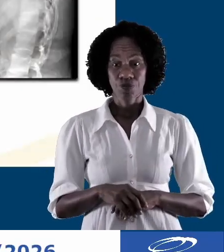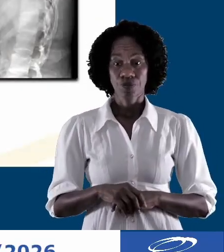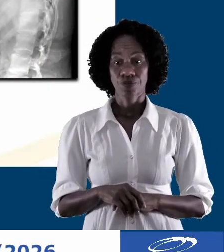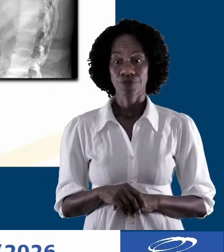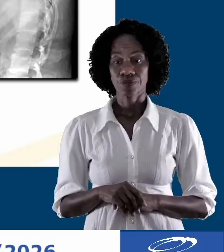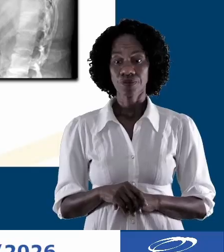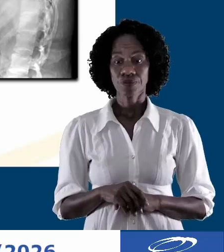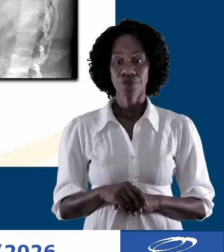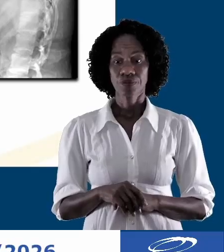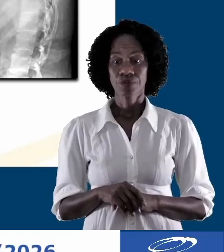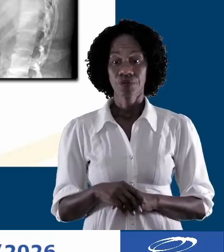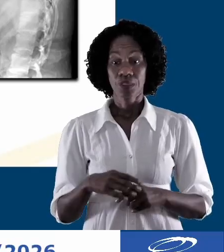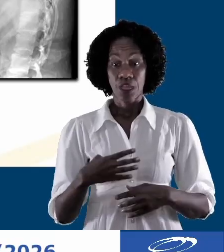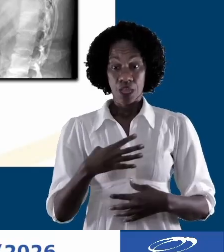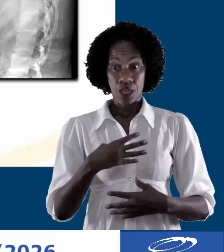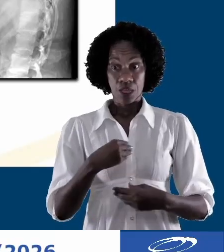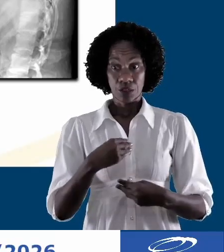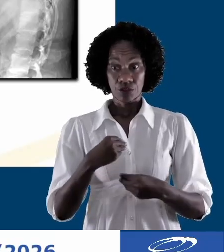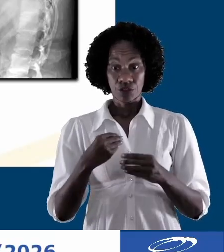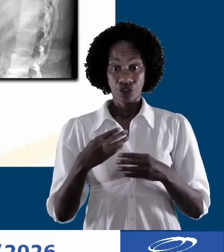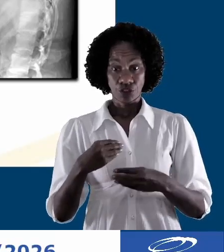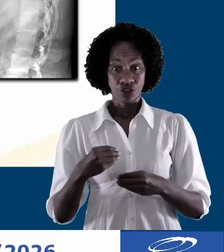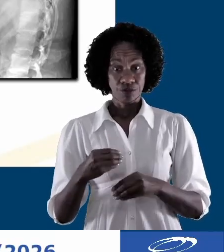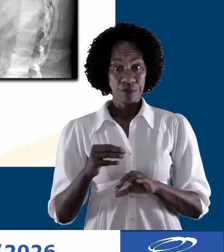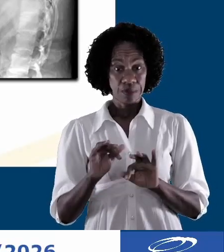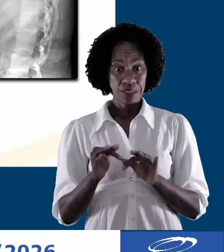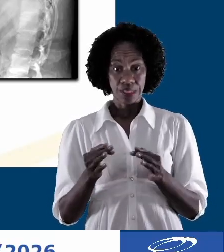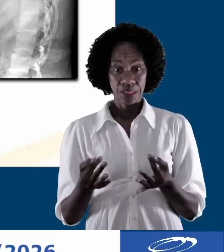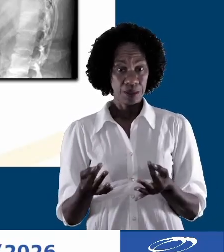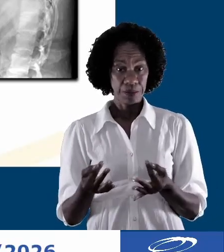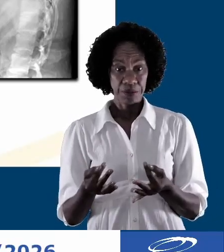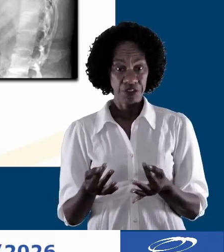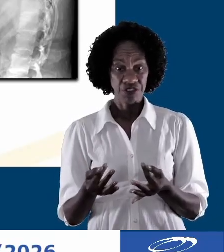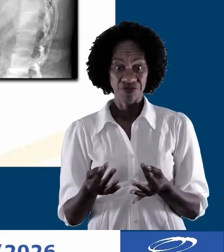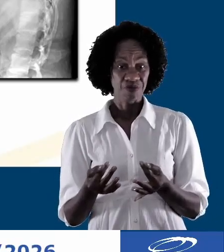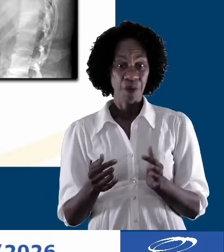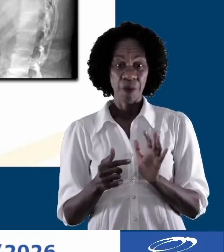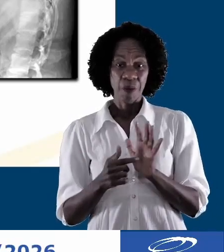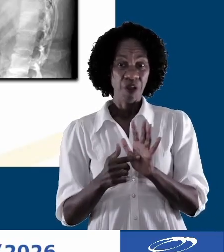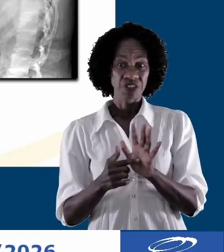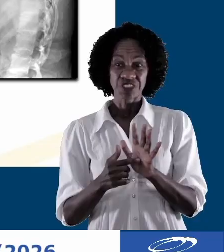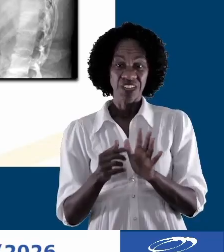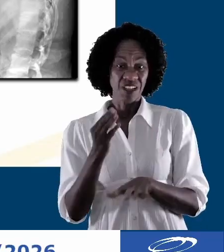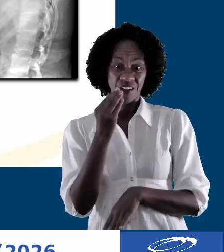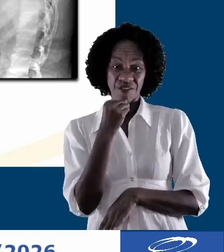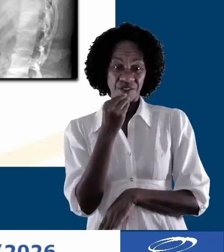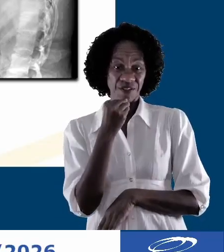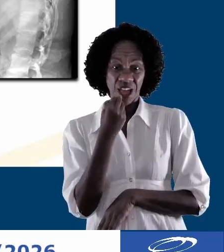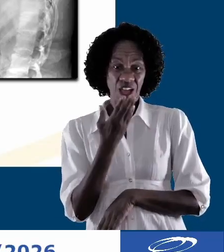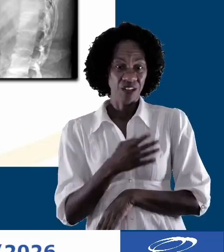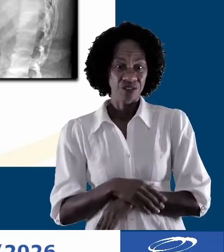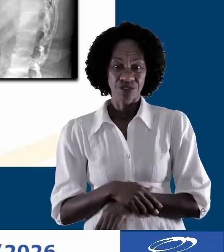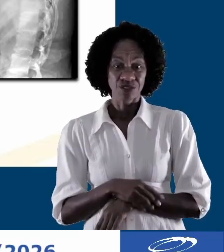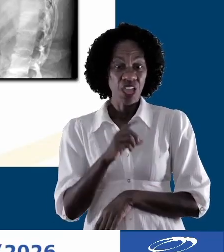O raio-x simples, ele tem uma sensibilidade muito baixa para o diagnóstico. É difícil mesmo para o especialista,